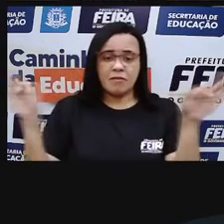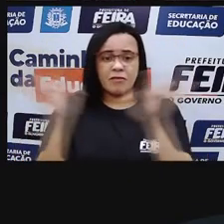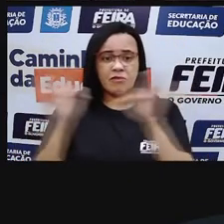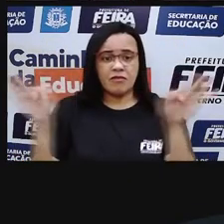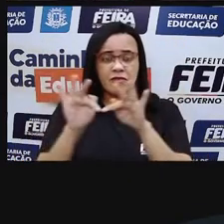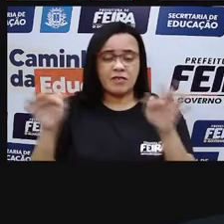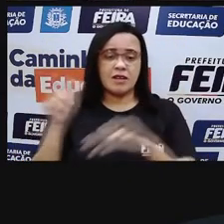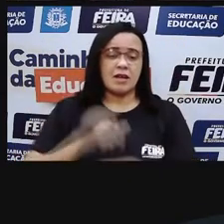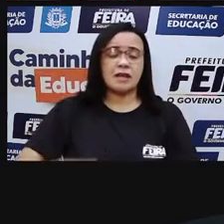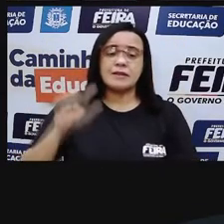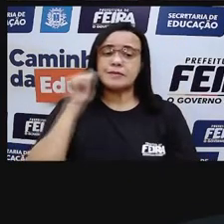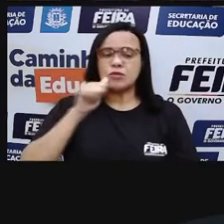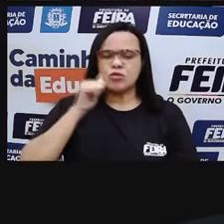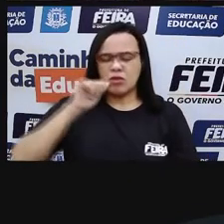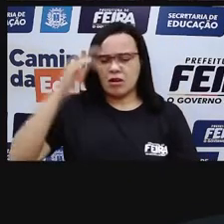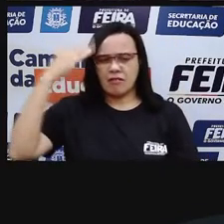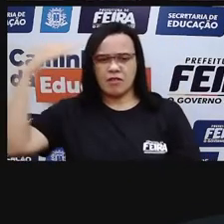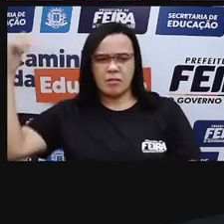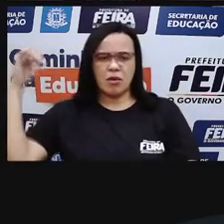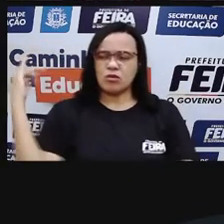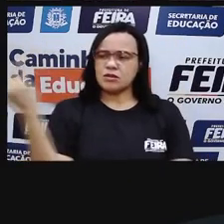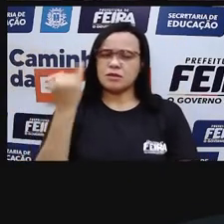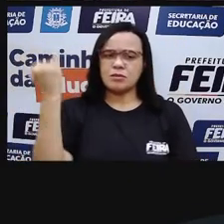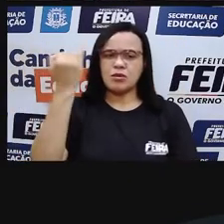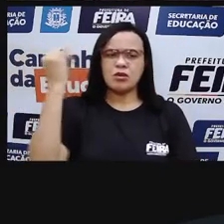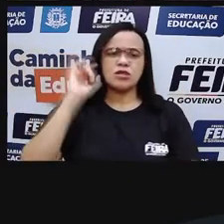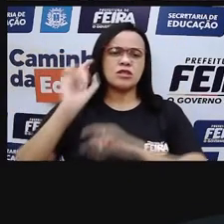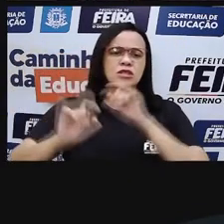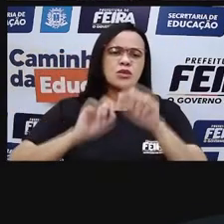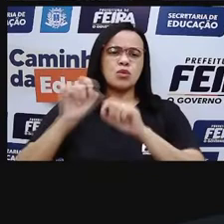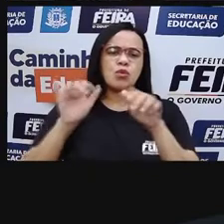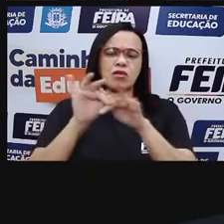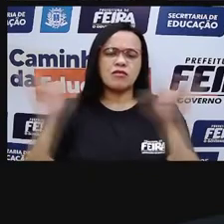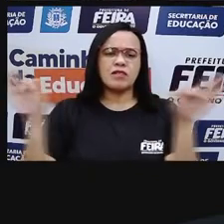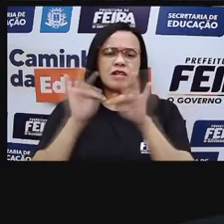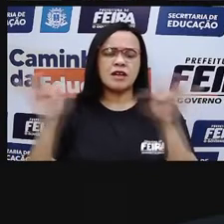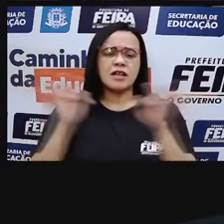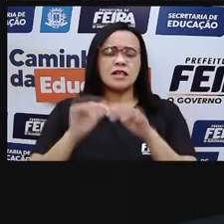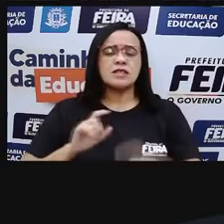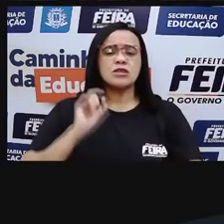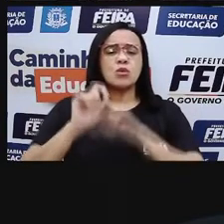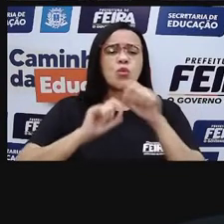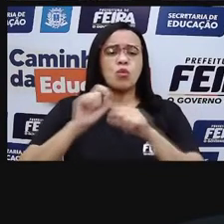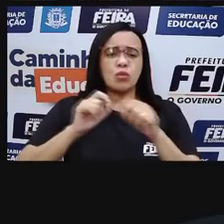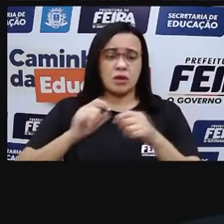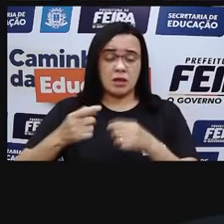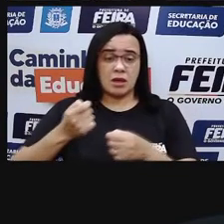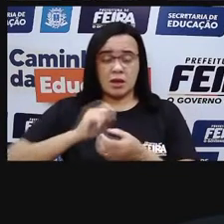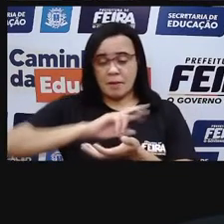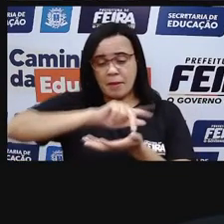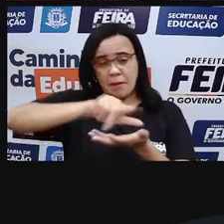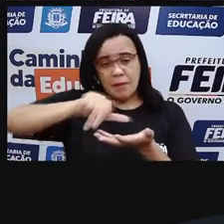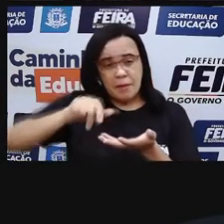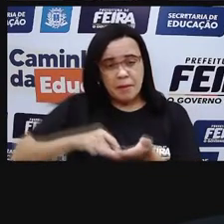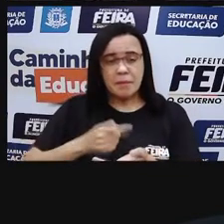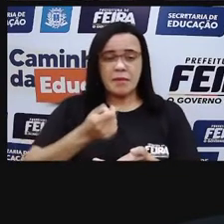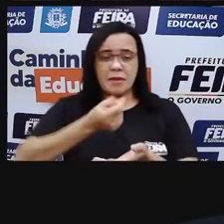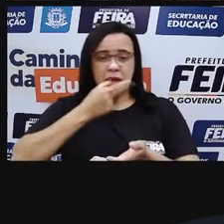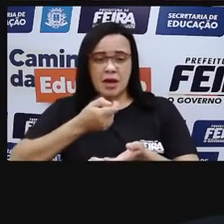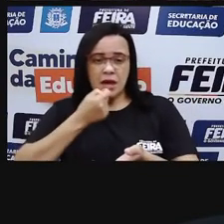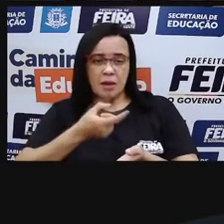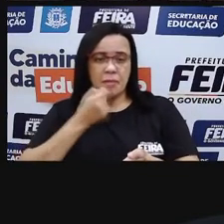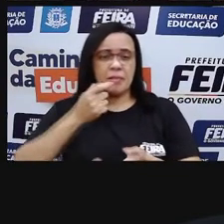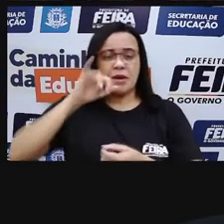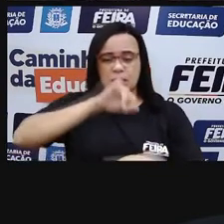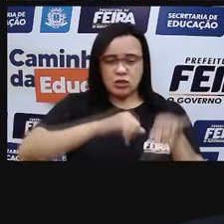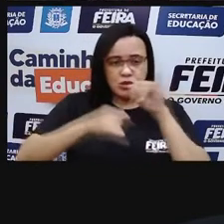Graziella Maciel Barroso, que ela diz o seguinte: fiz da botânica minha religião e do jardim botânico minha igreja. Que